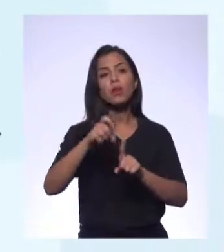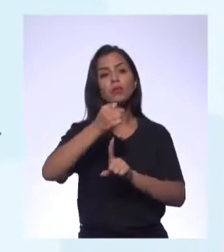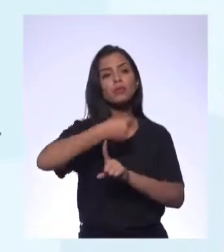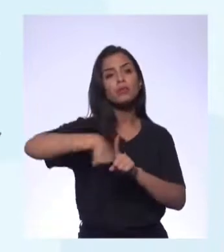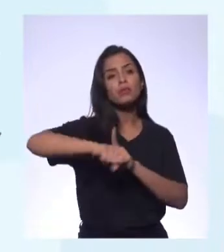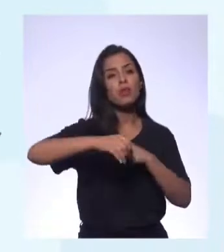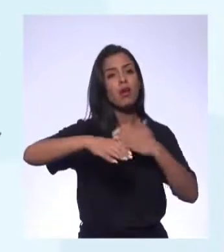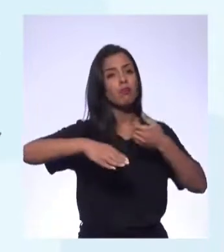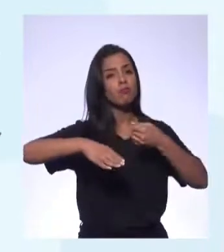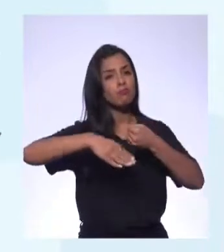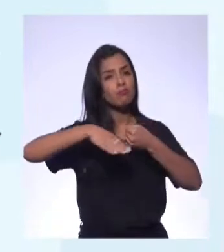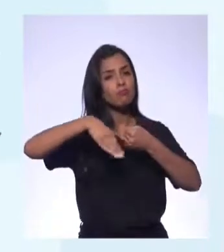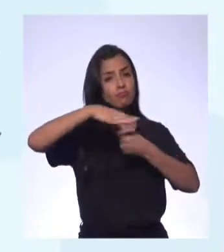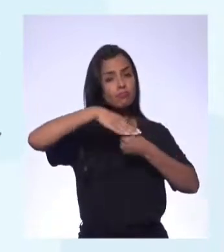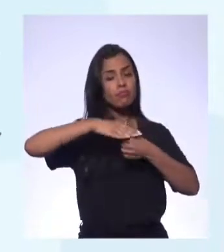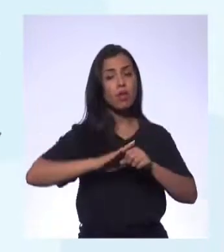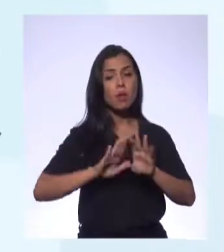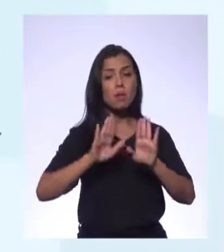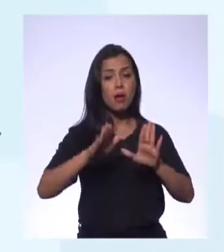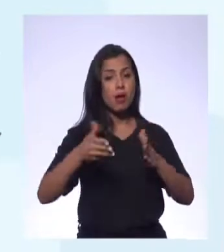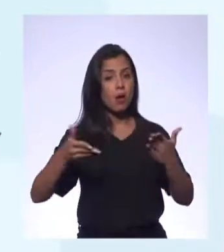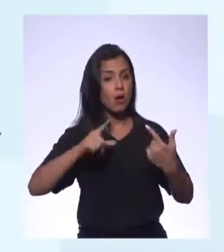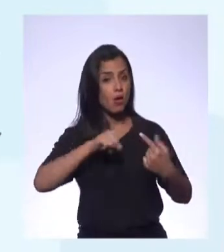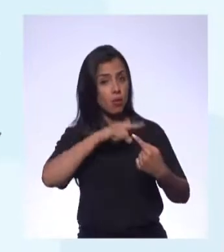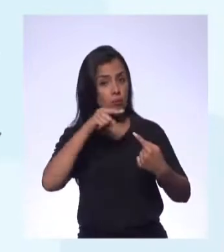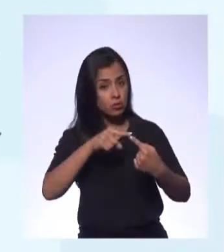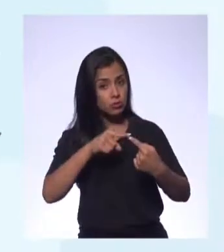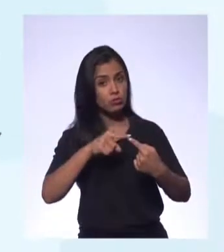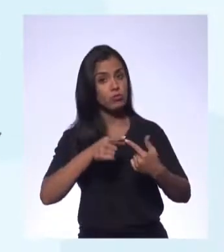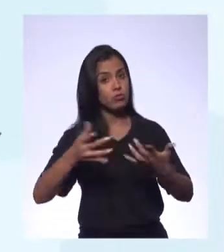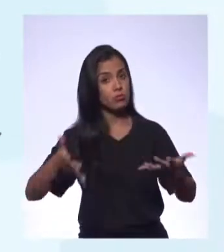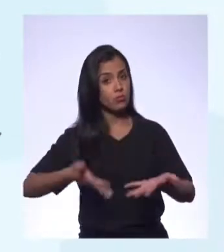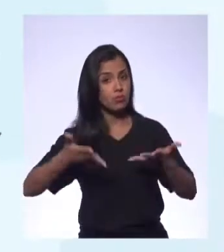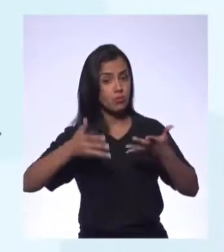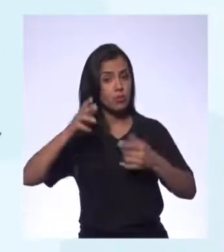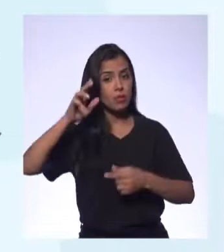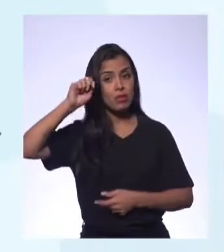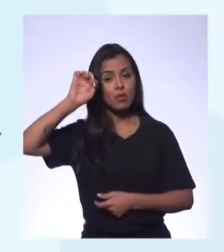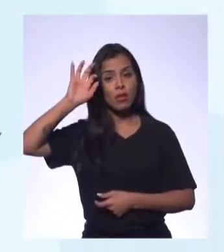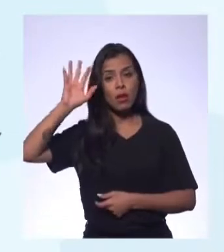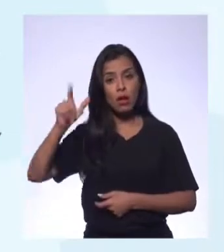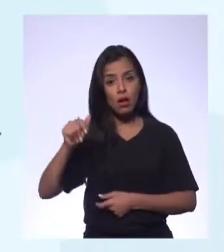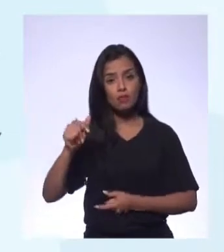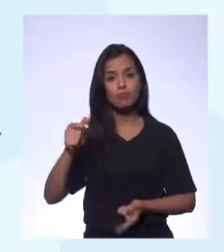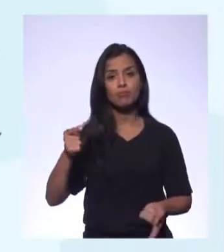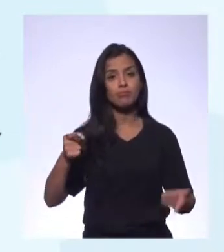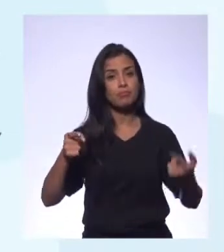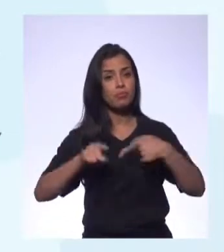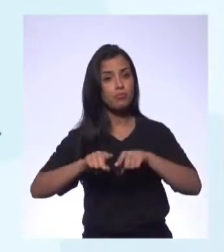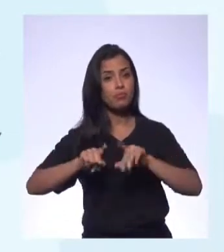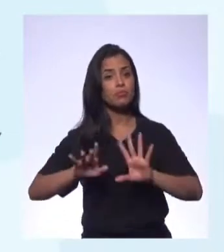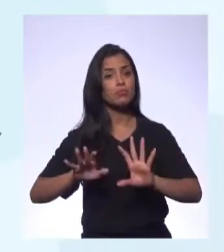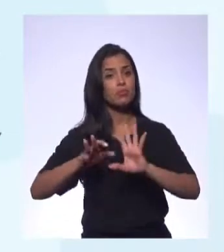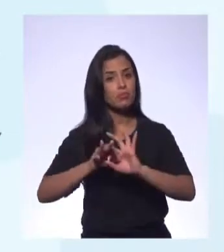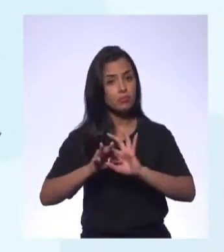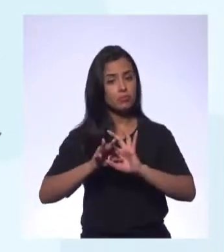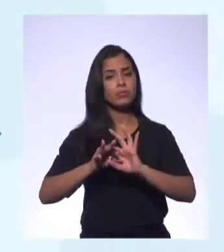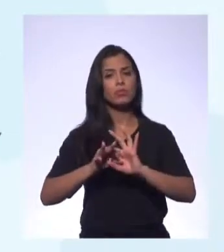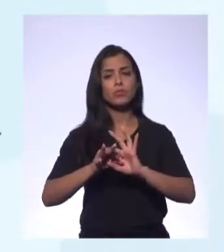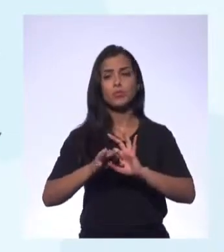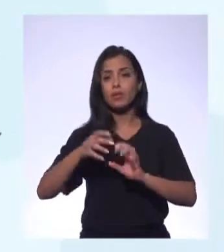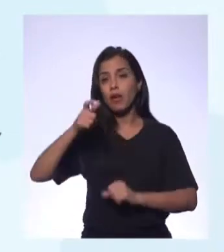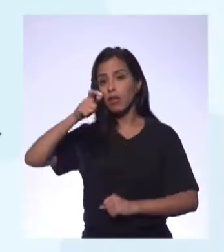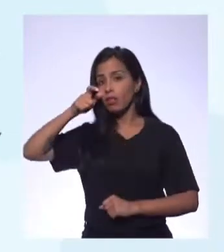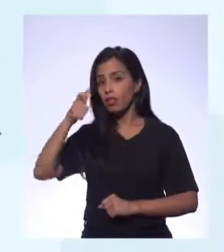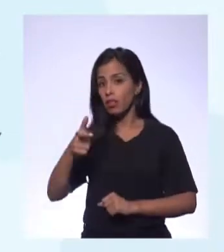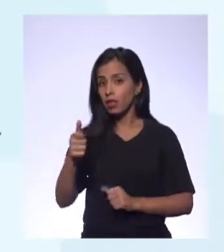mas que nesse momento, para este intuito de promover a África, eles se alinham seus interesses